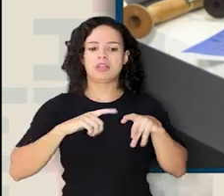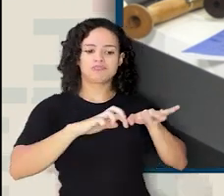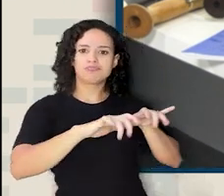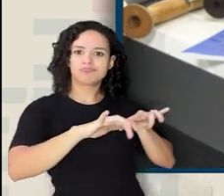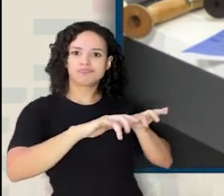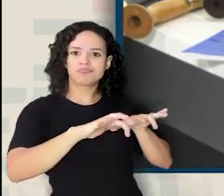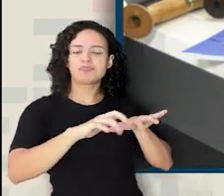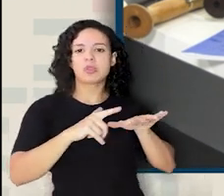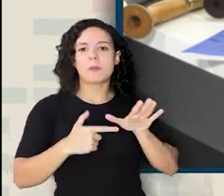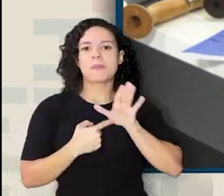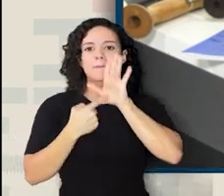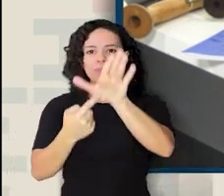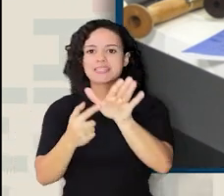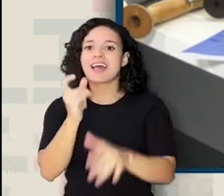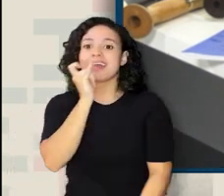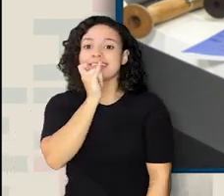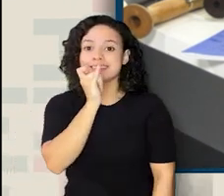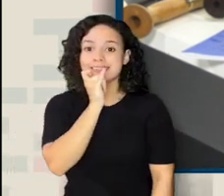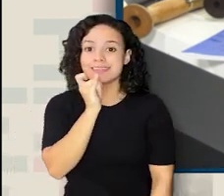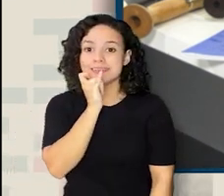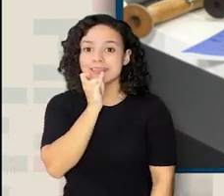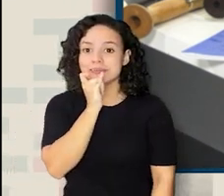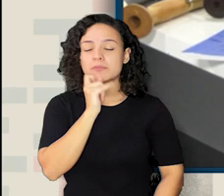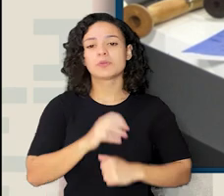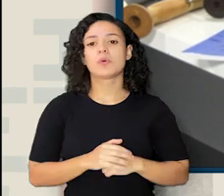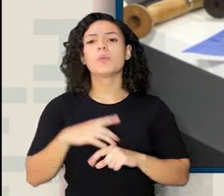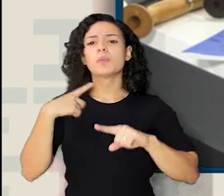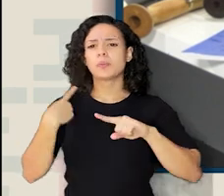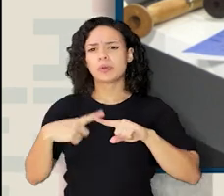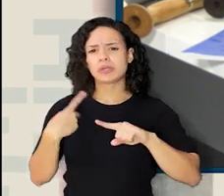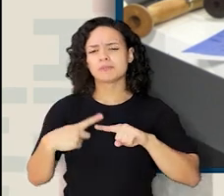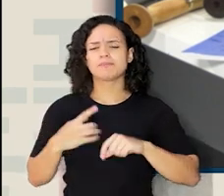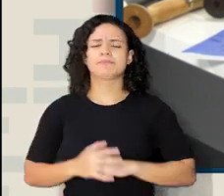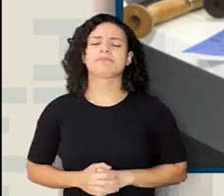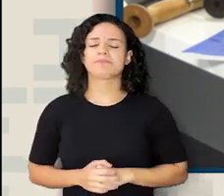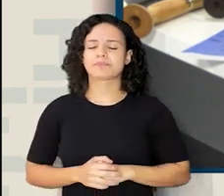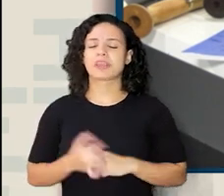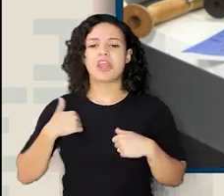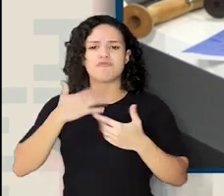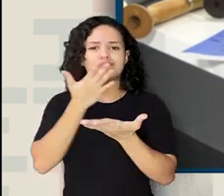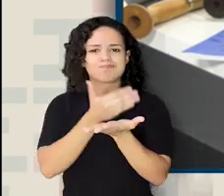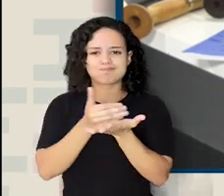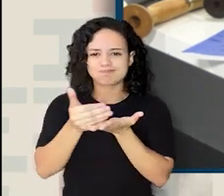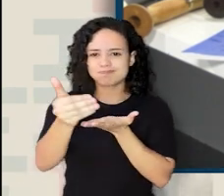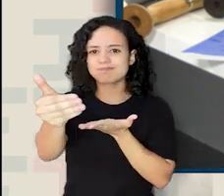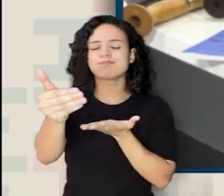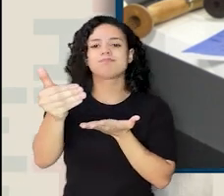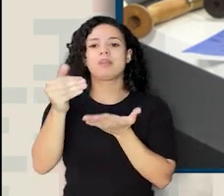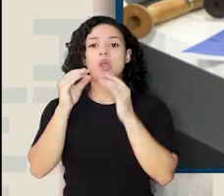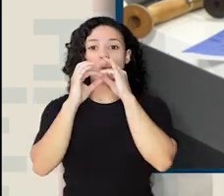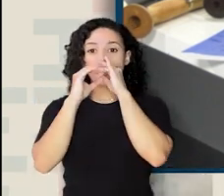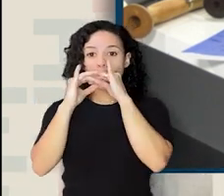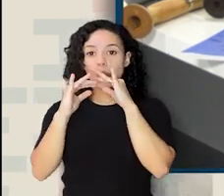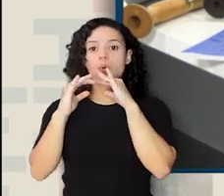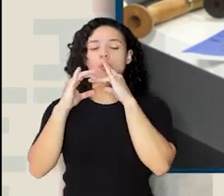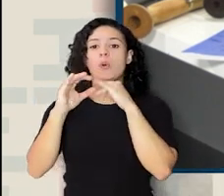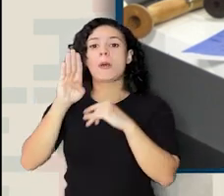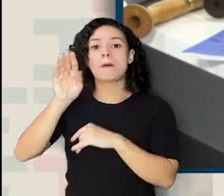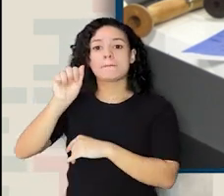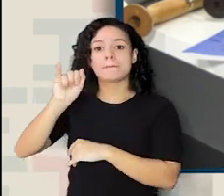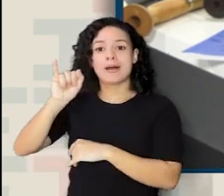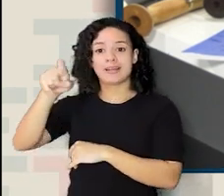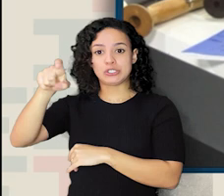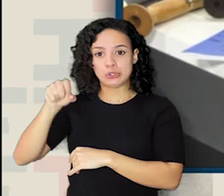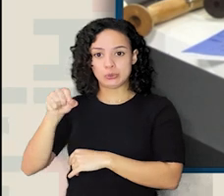doce. Eu trago o piano para exemplificar melhor, tá? Porque vou começar com